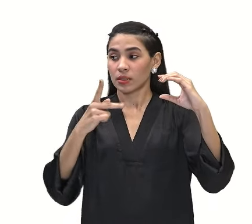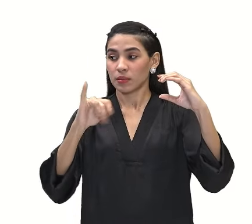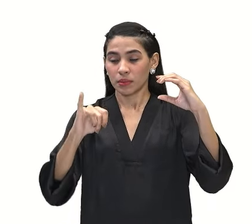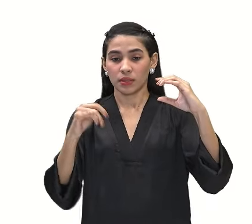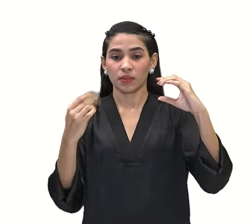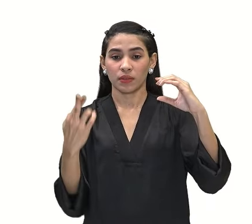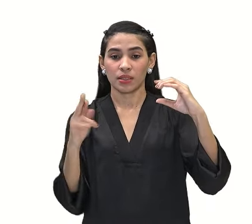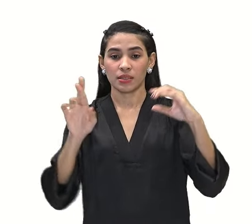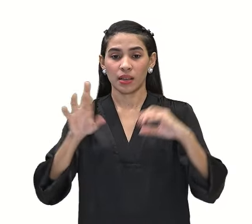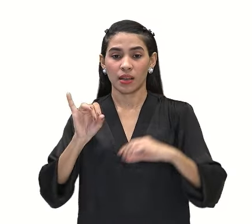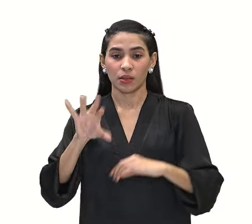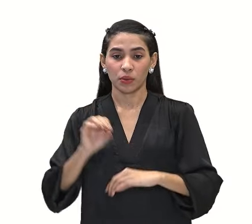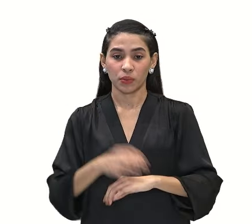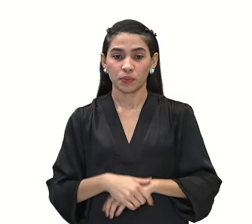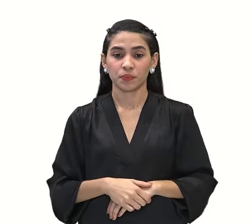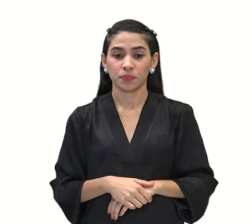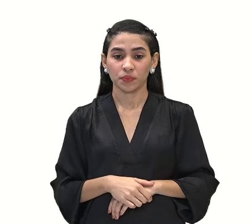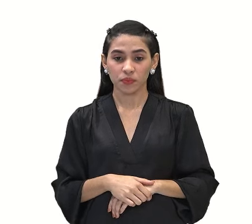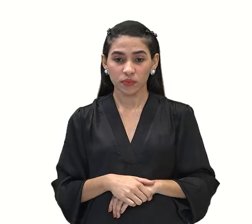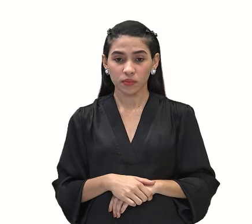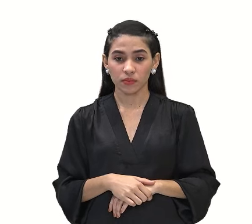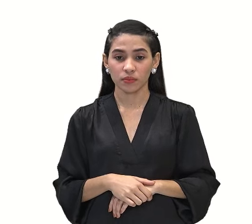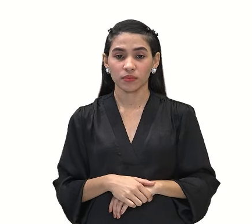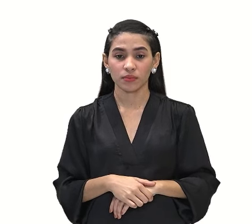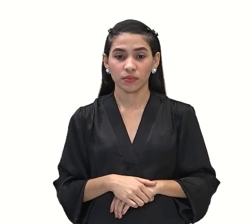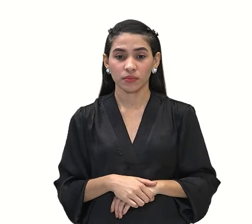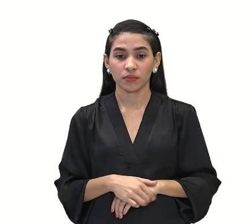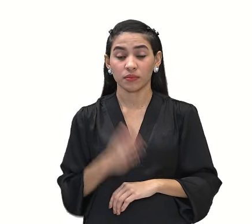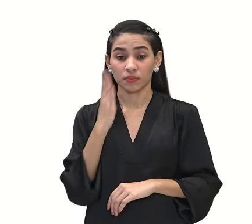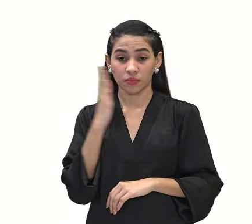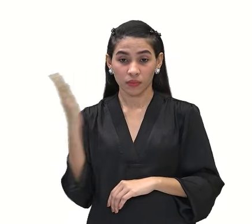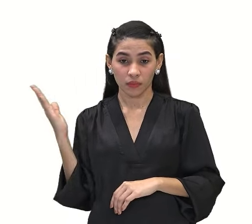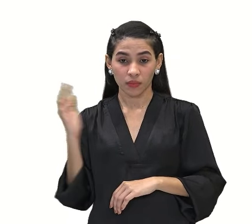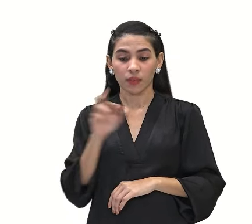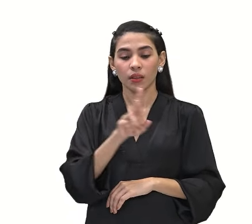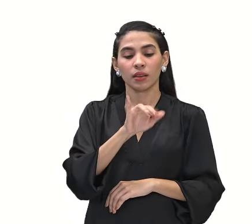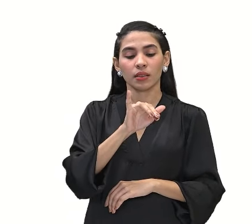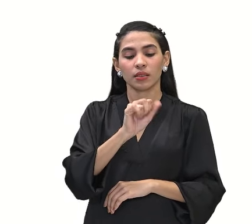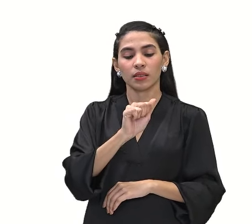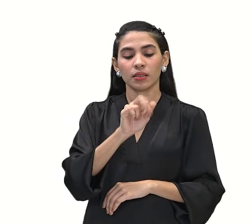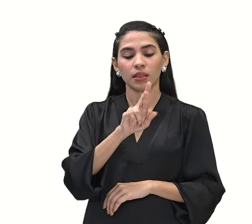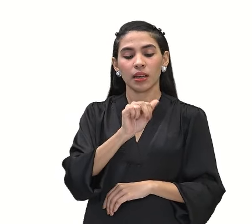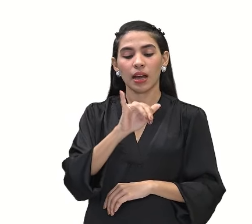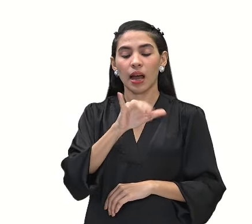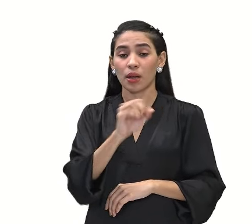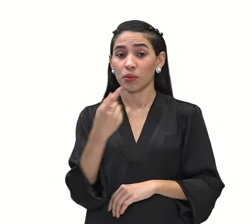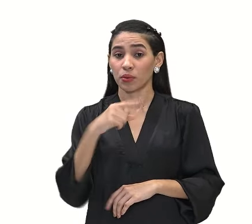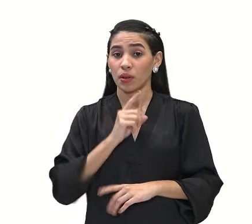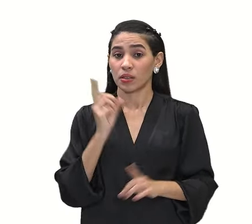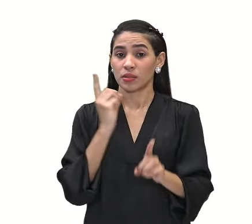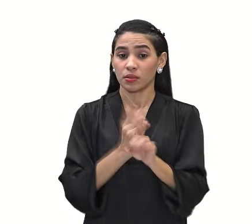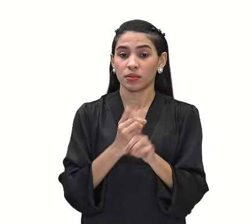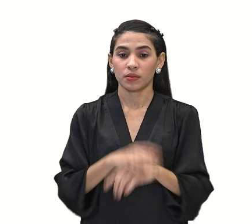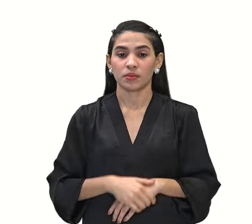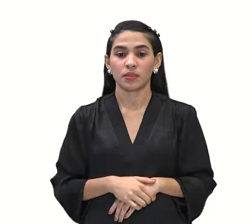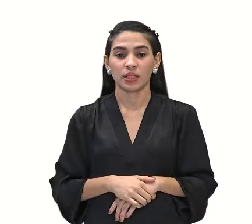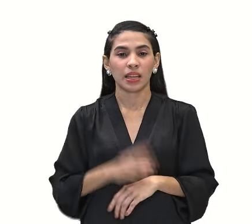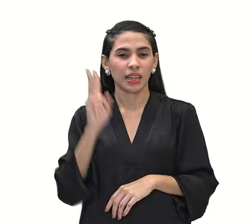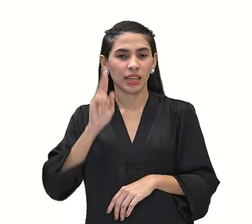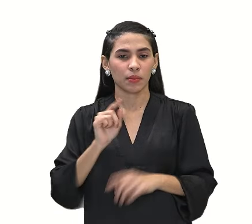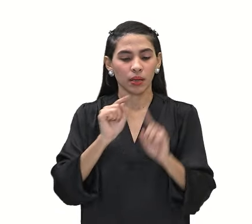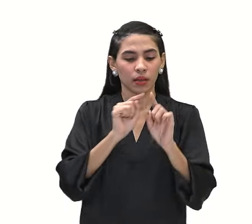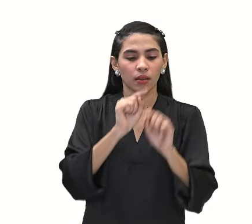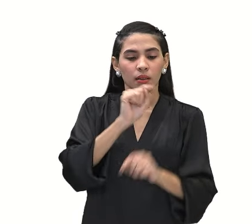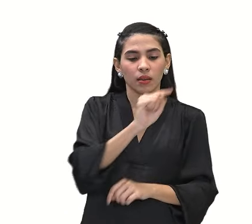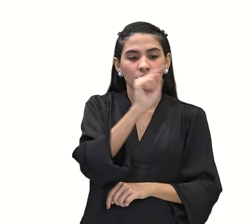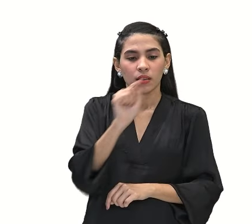raio Ora ora o raio aqui ó nós acabamos de descobrir o pi o problema